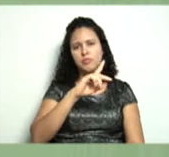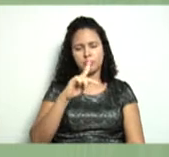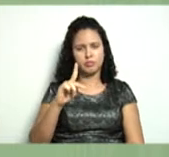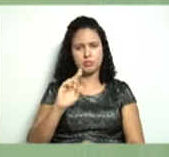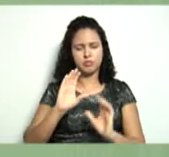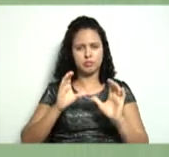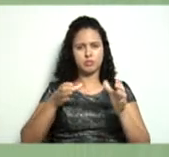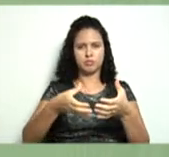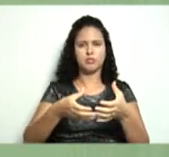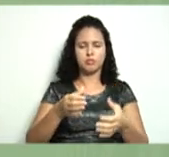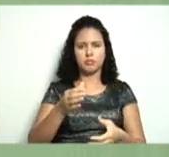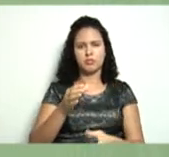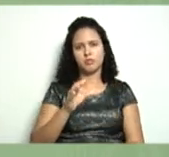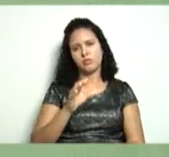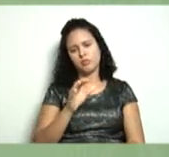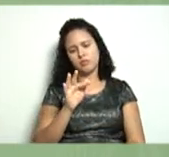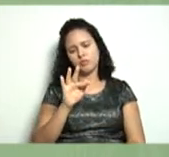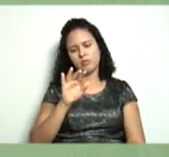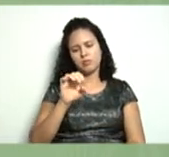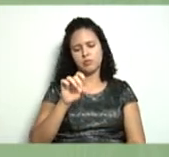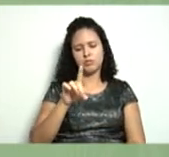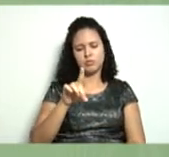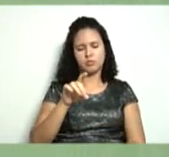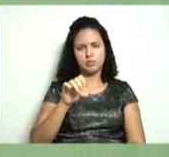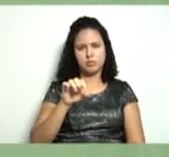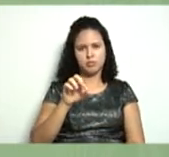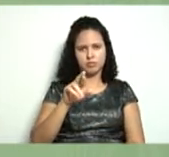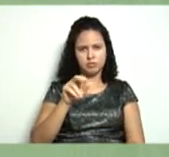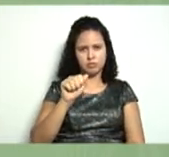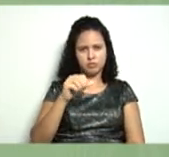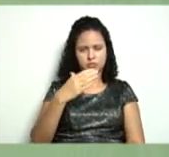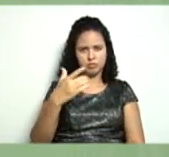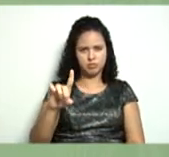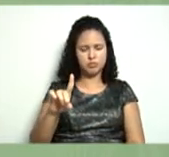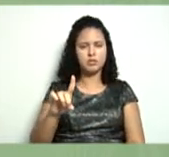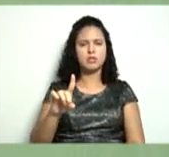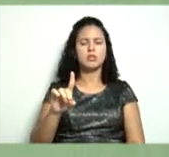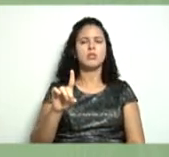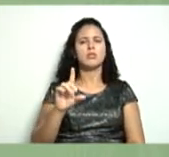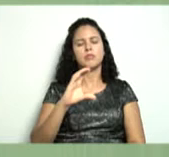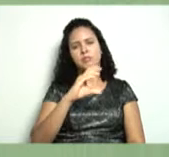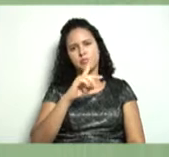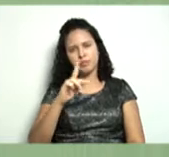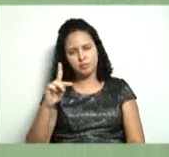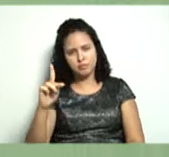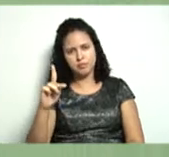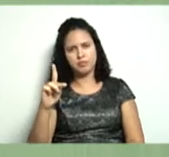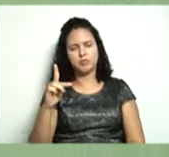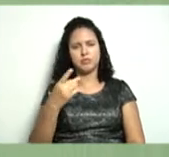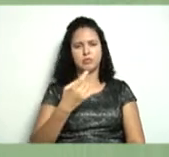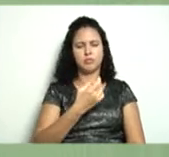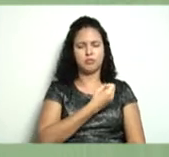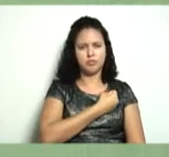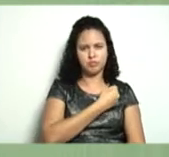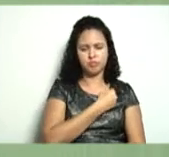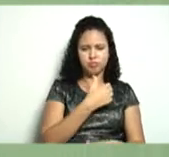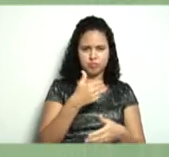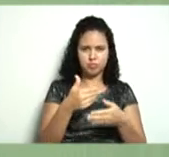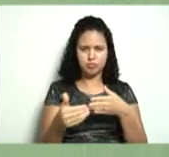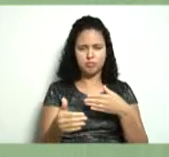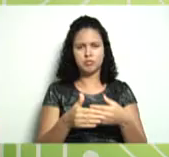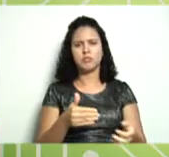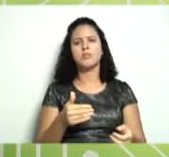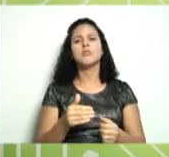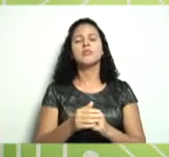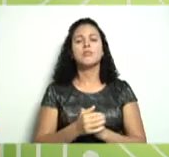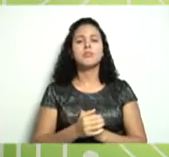centrais, federações e confederações de cooperativas que se instalarão com qualquer número. Pessoal,